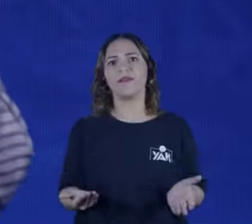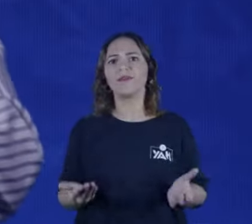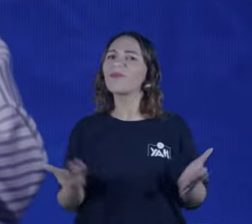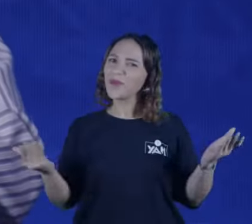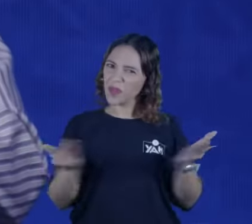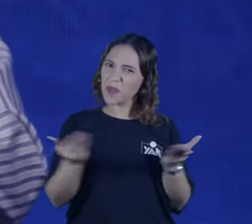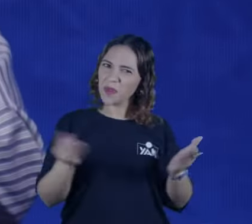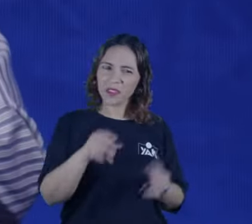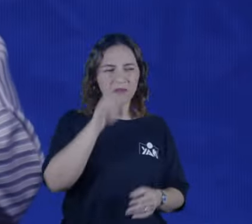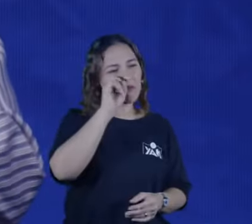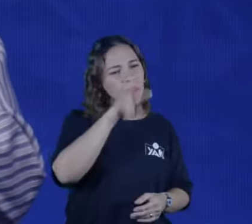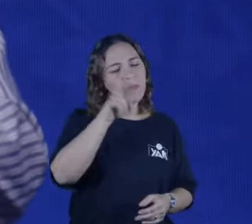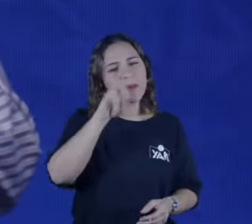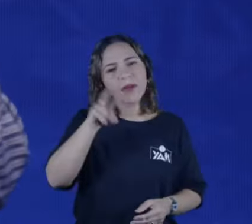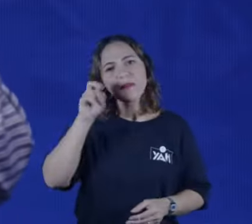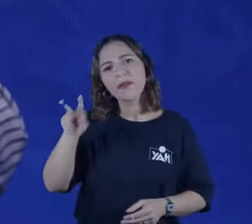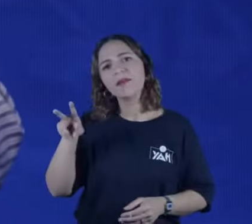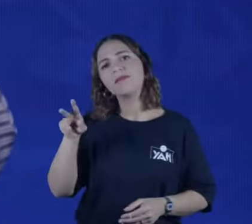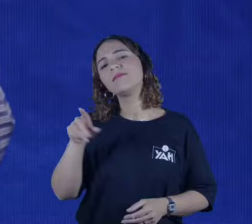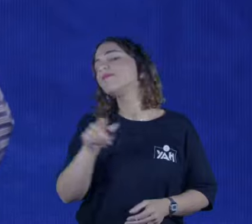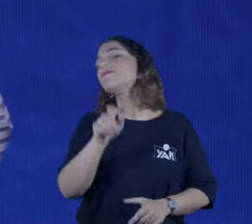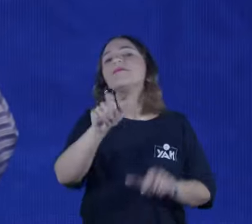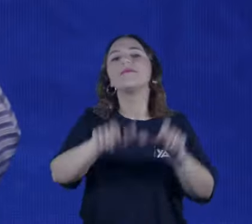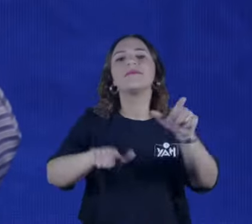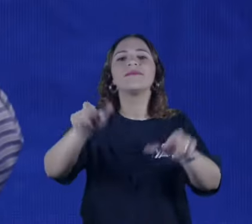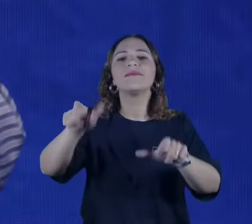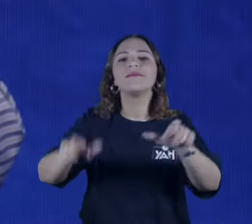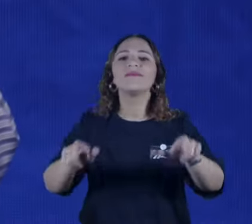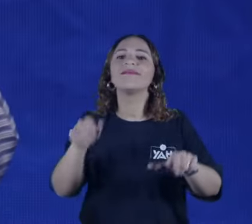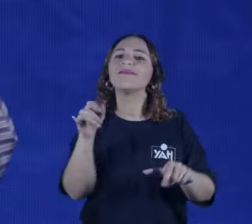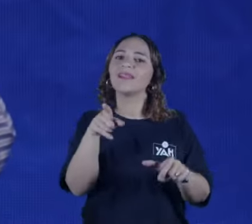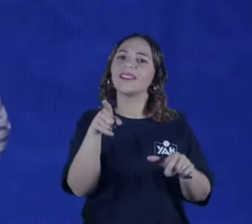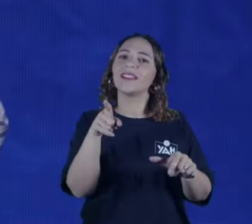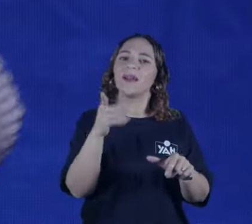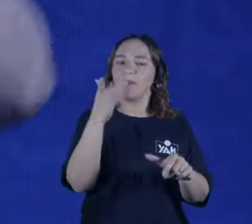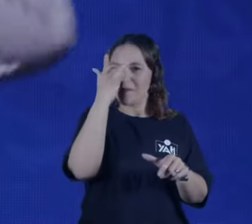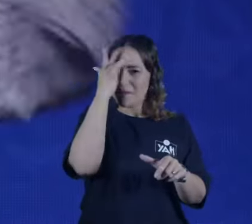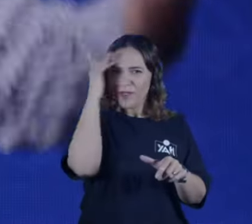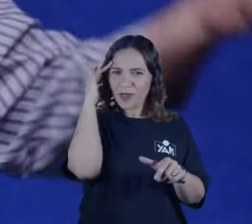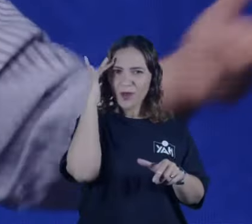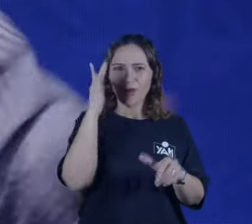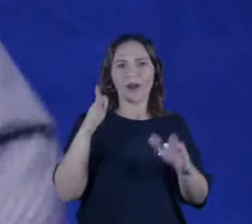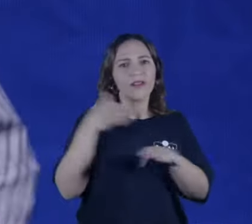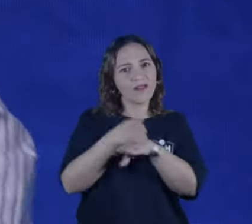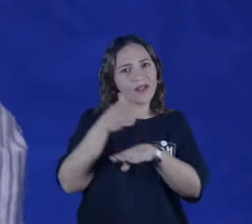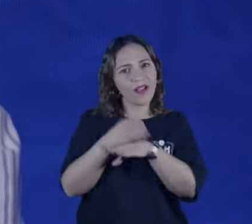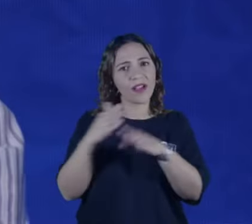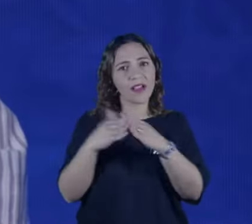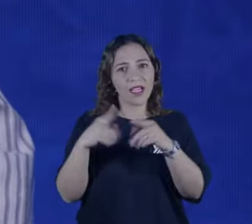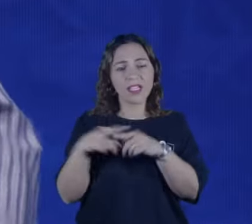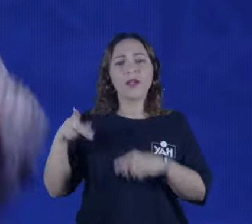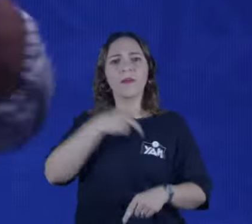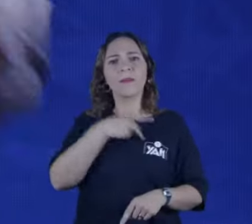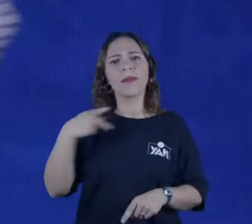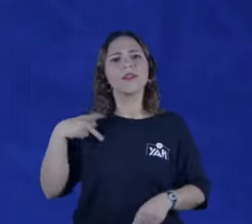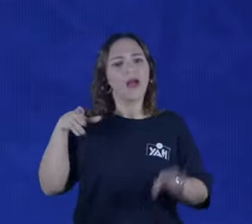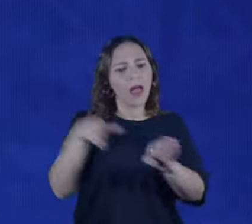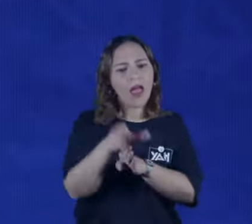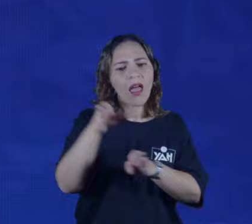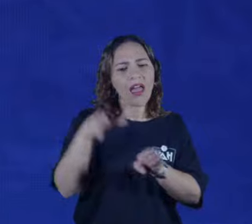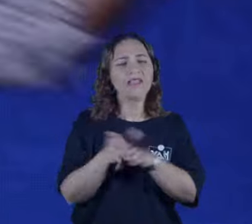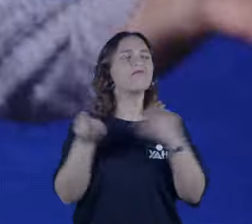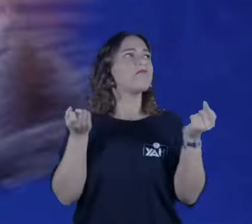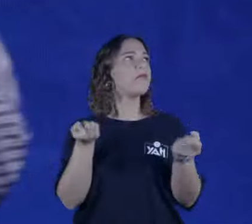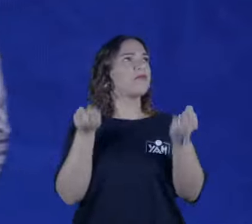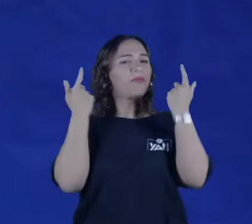num tempo, irmãos, que as ovelhas ouvem o que os pastores dizem e entra por aqui e sai por aqui. Fazem o